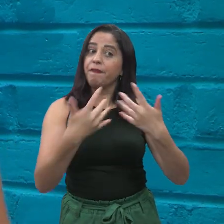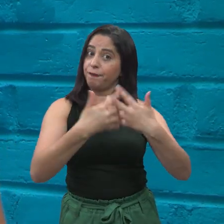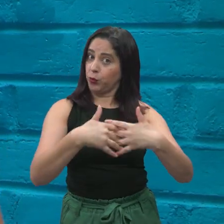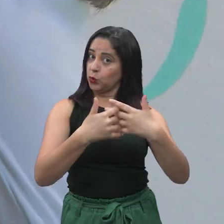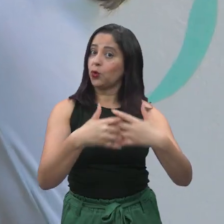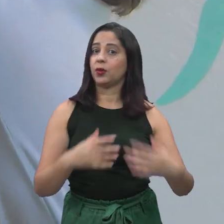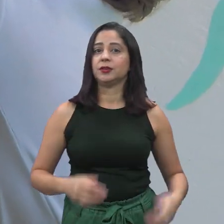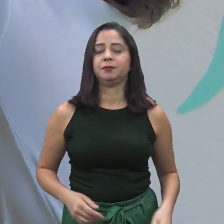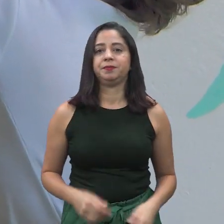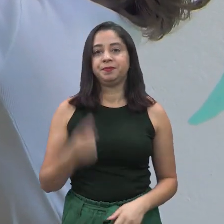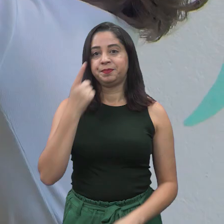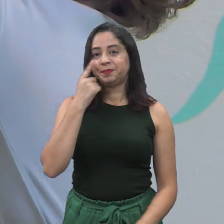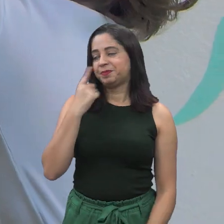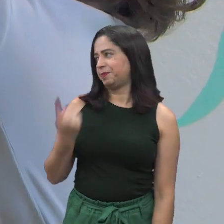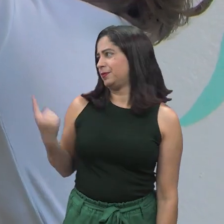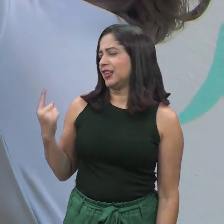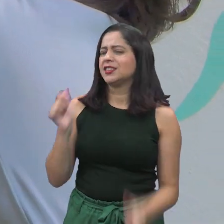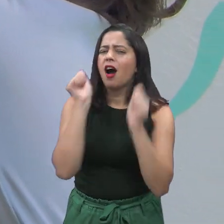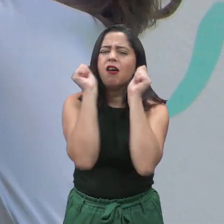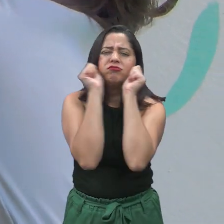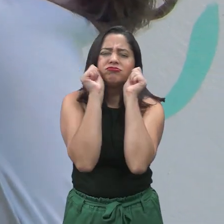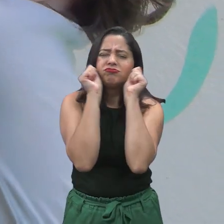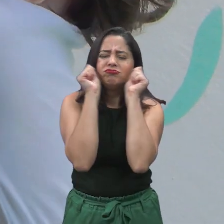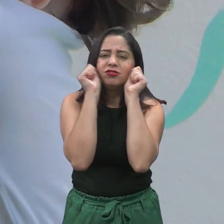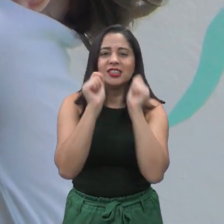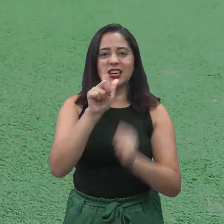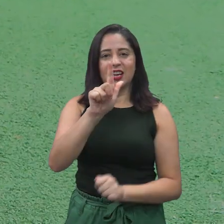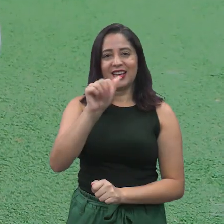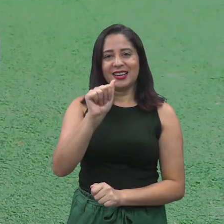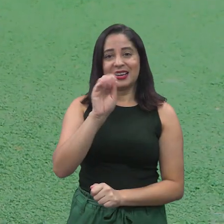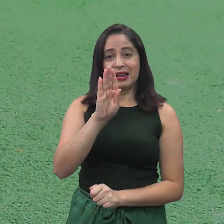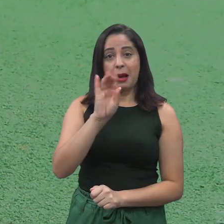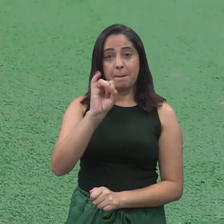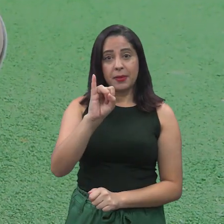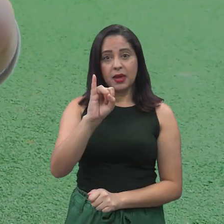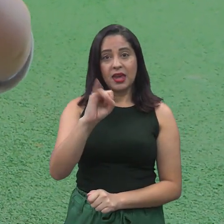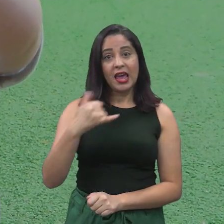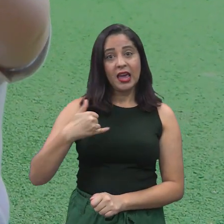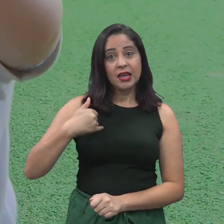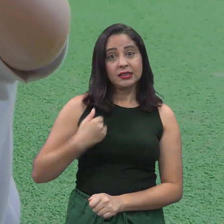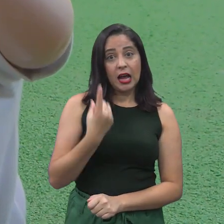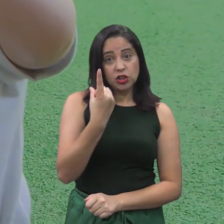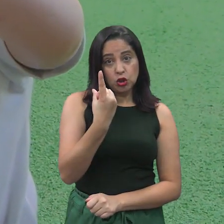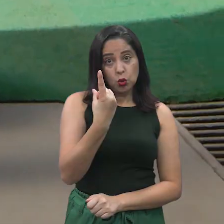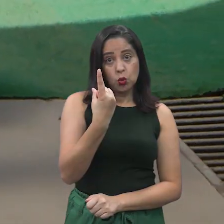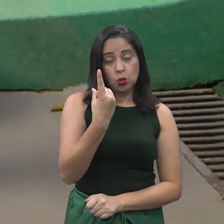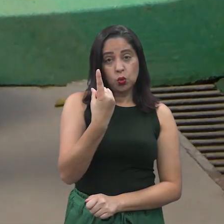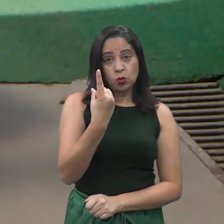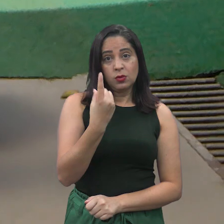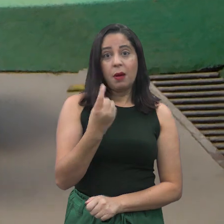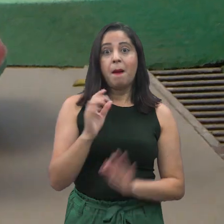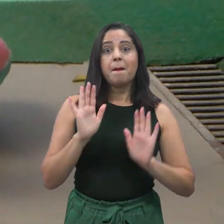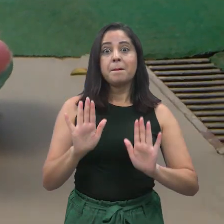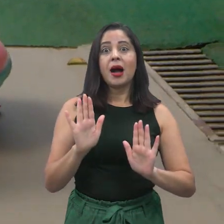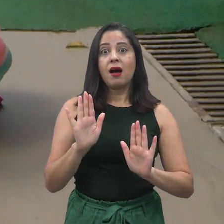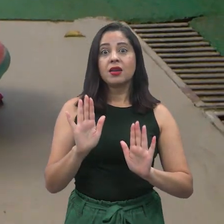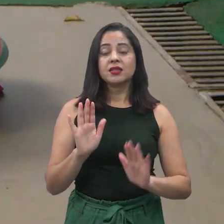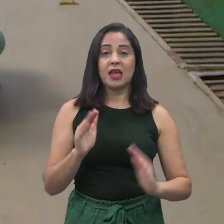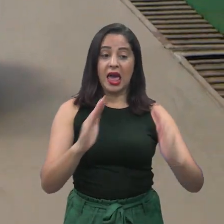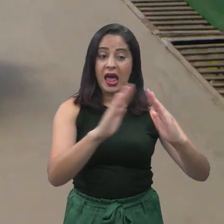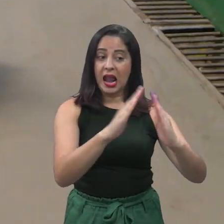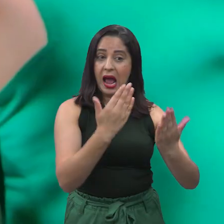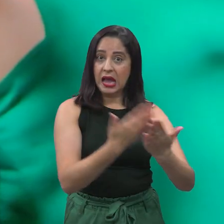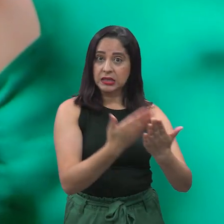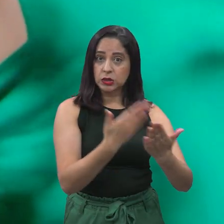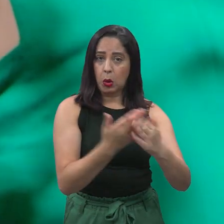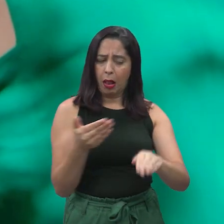então? Essa fofura, gente, é a Gabi. Ela tem 1 ano e 6 meses e seu contato com a escola